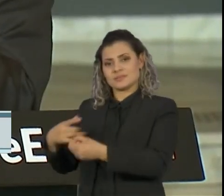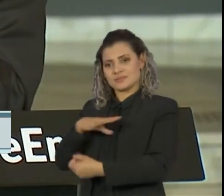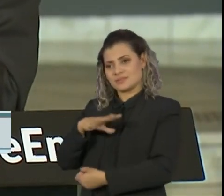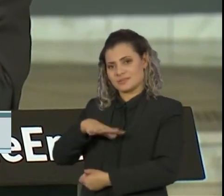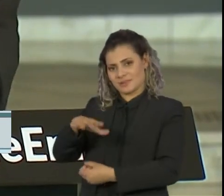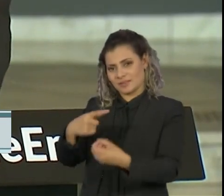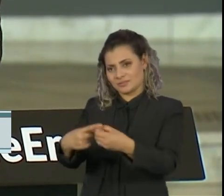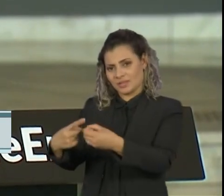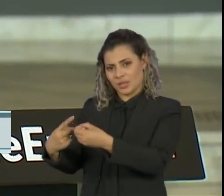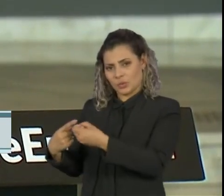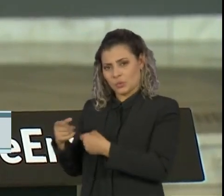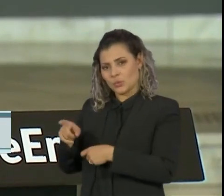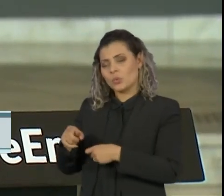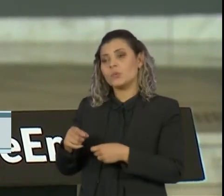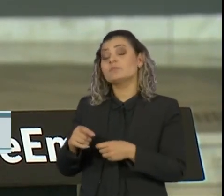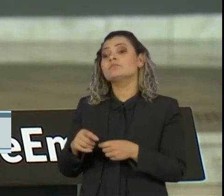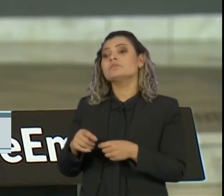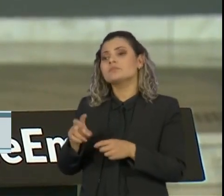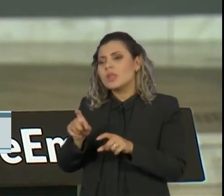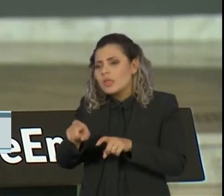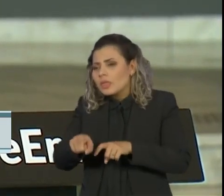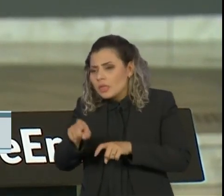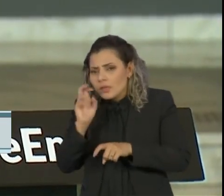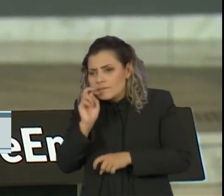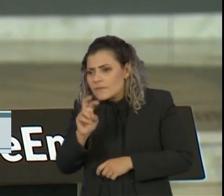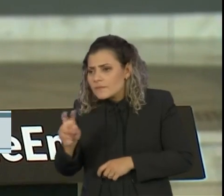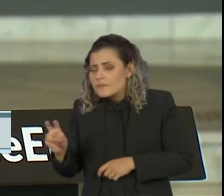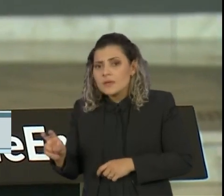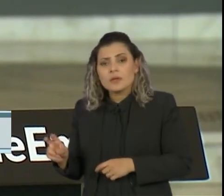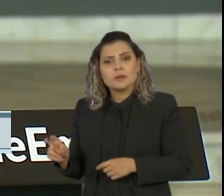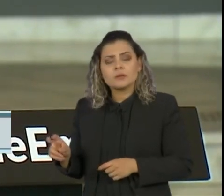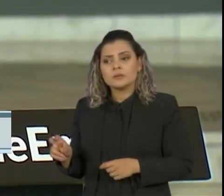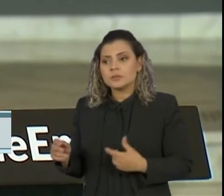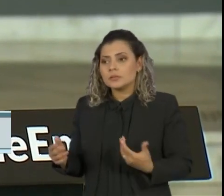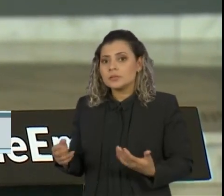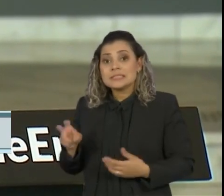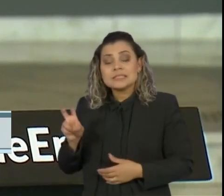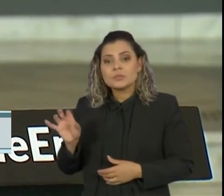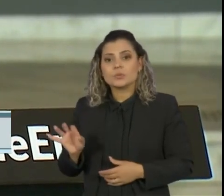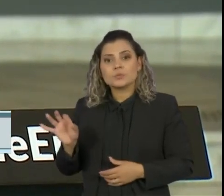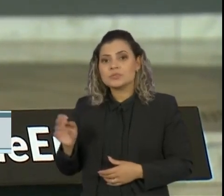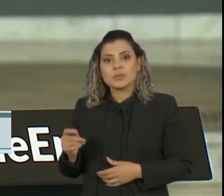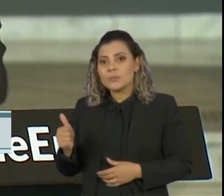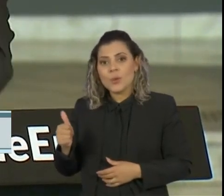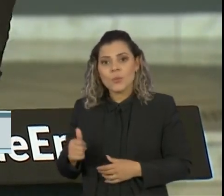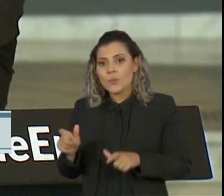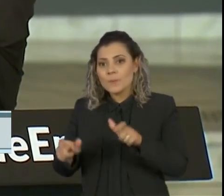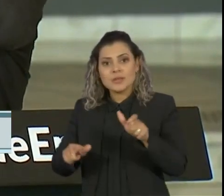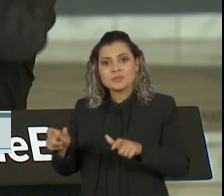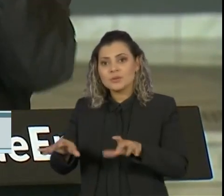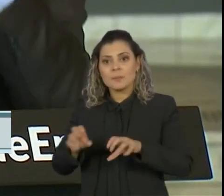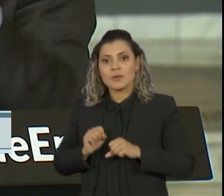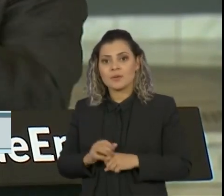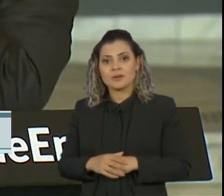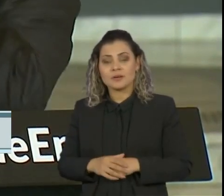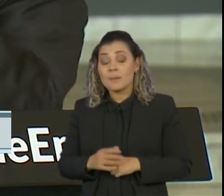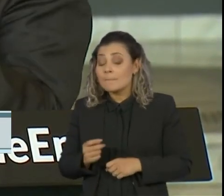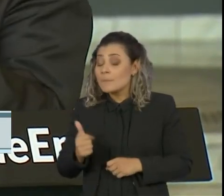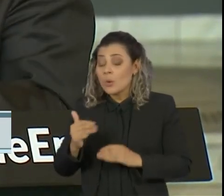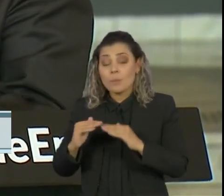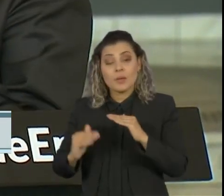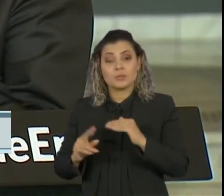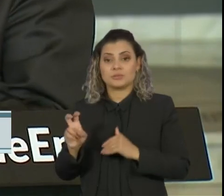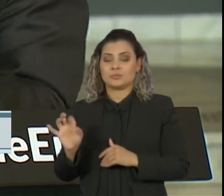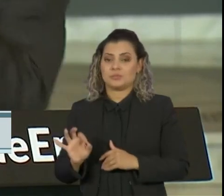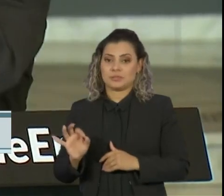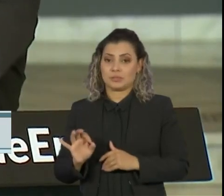que essa porcentagem de pessoas já infectadas ainda não chegou a 5%. E, portanto, existe um grande contingente